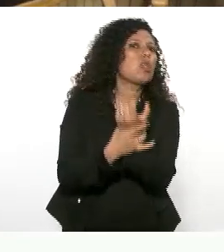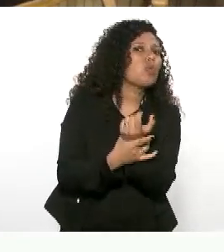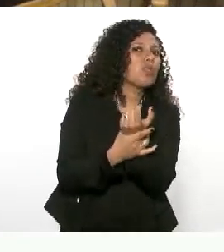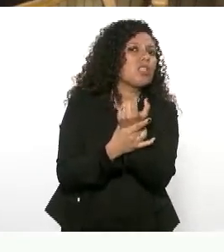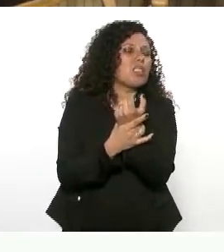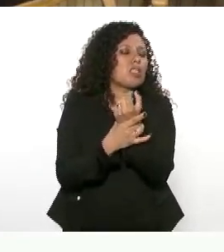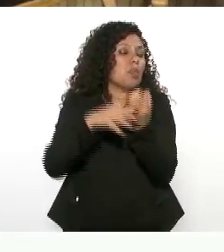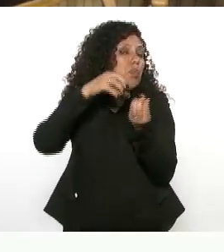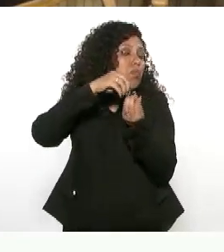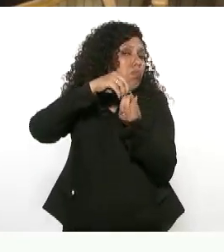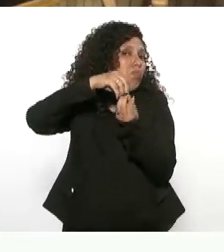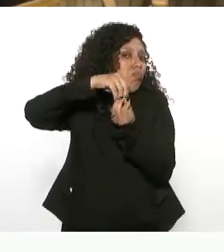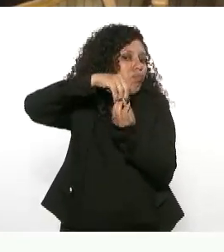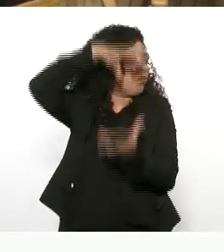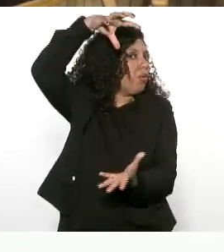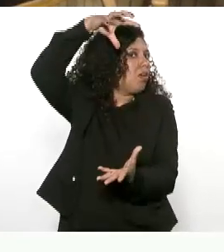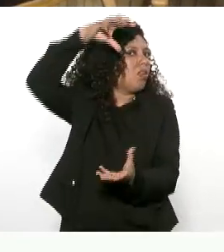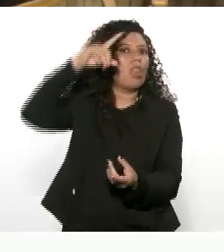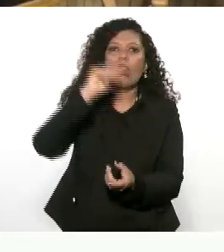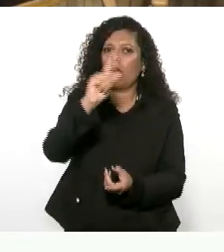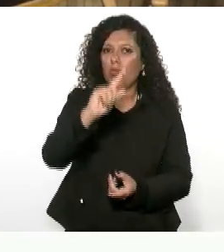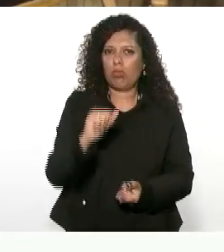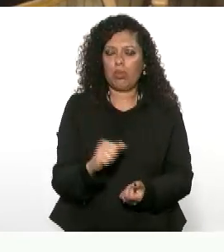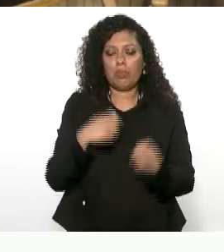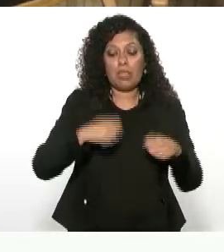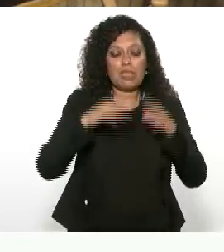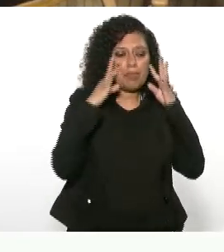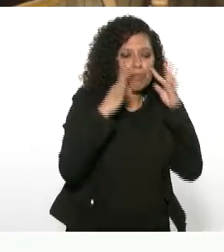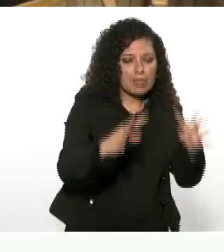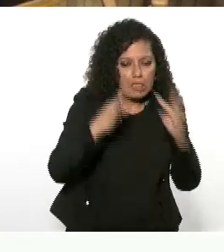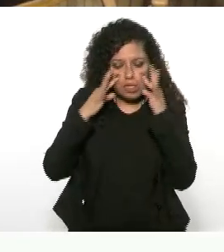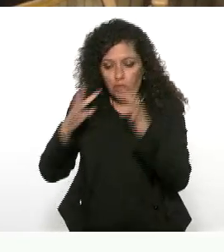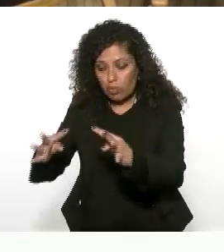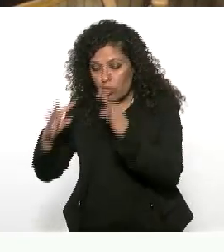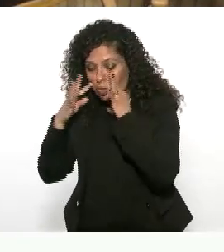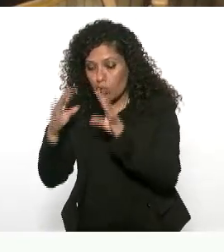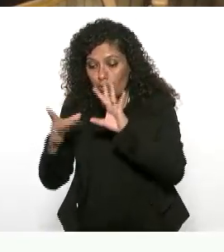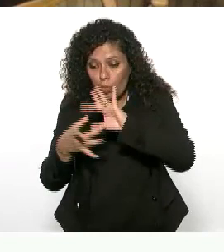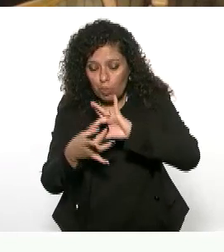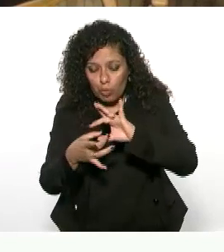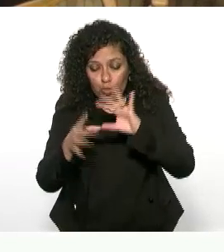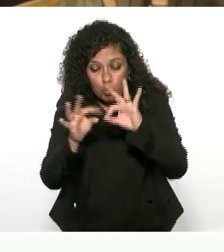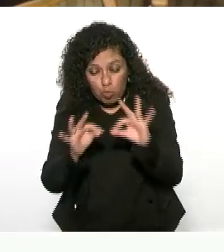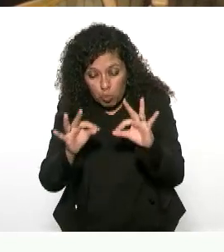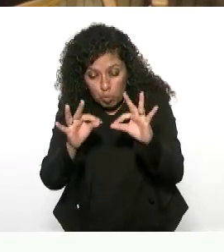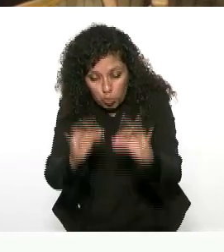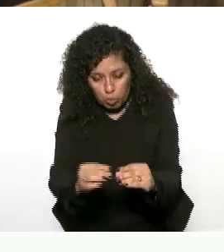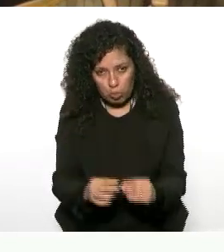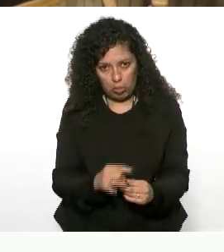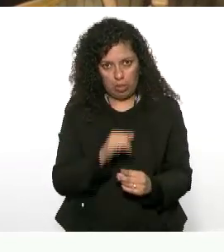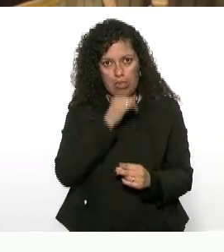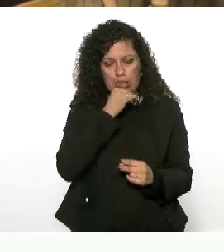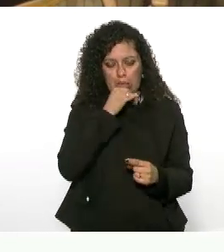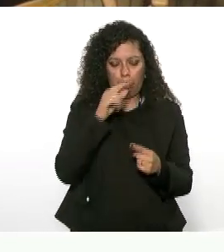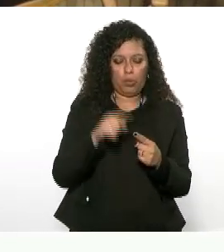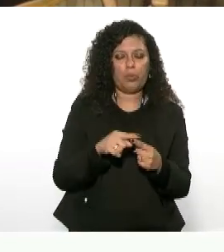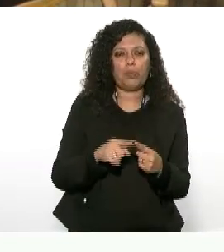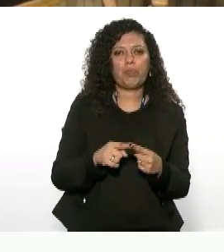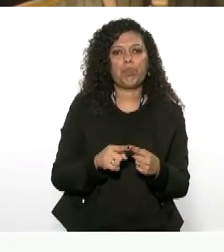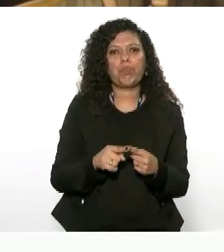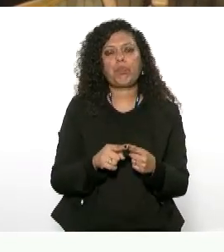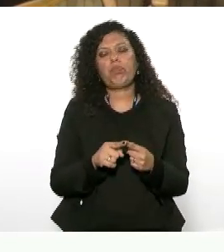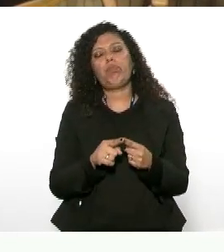fórmula mágica. É preciso se atentar a cada elo de uma corrente. Eu destaco aqui alguns. No